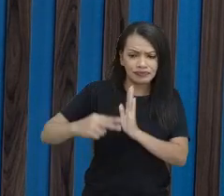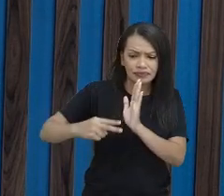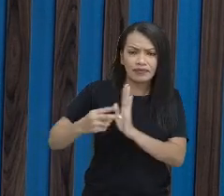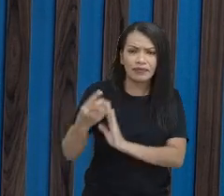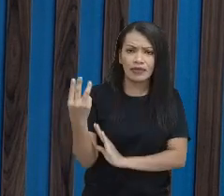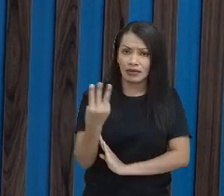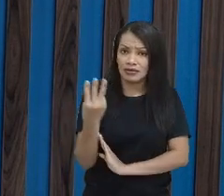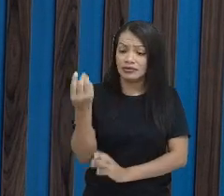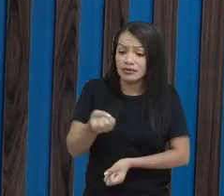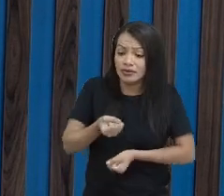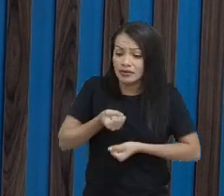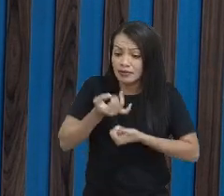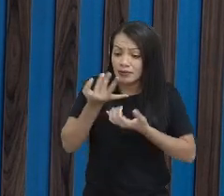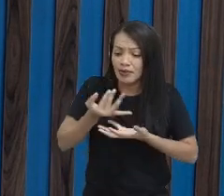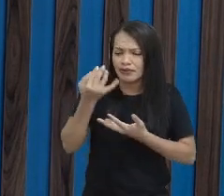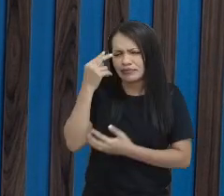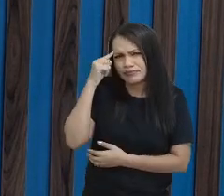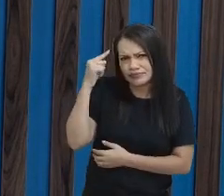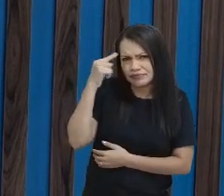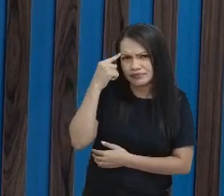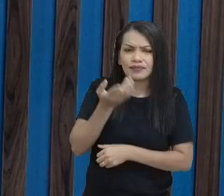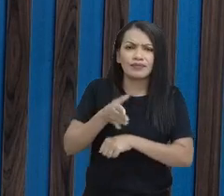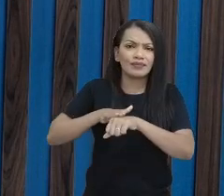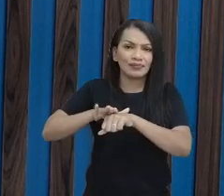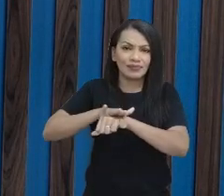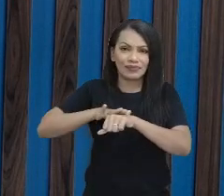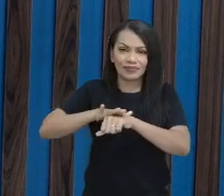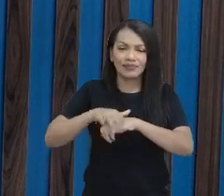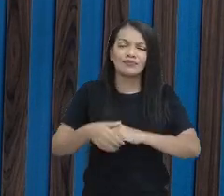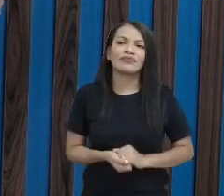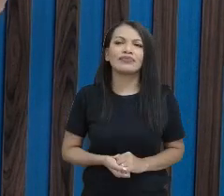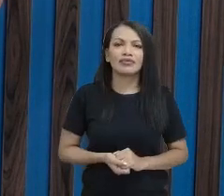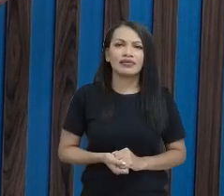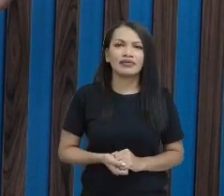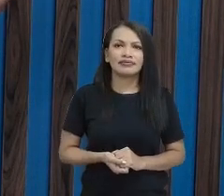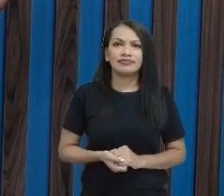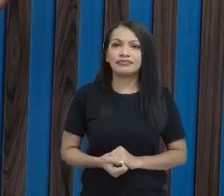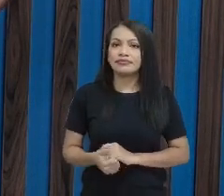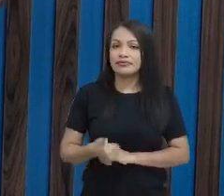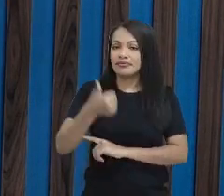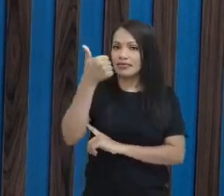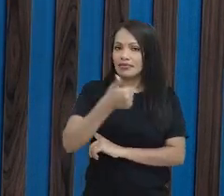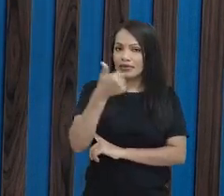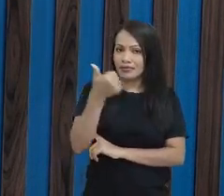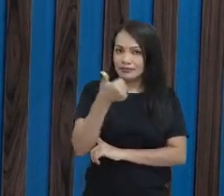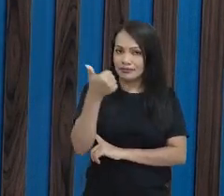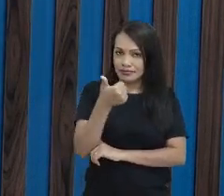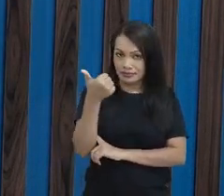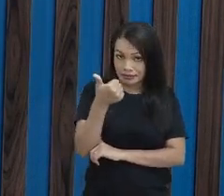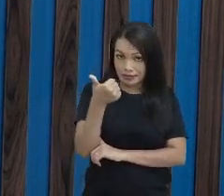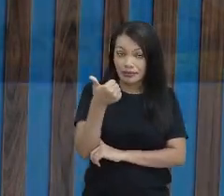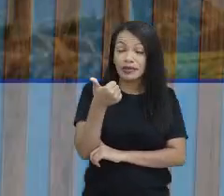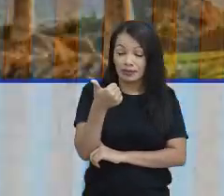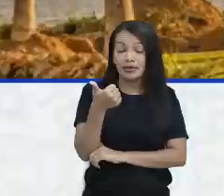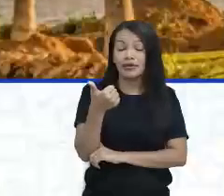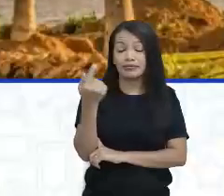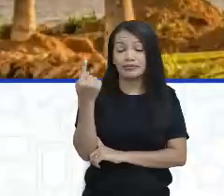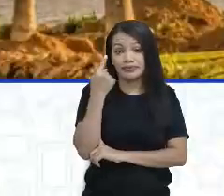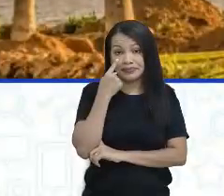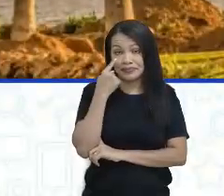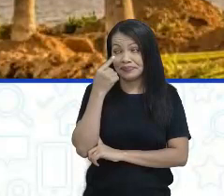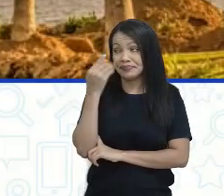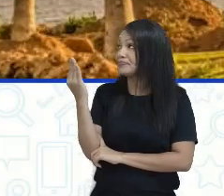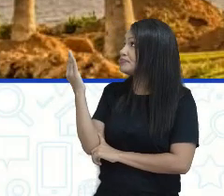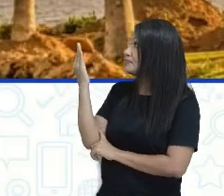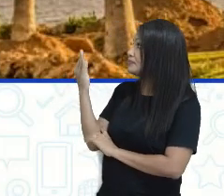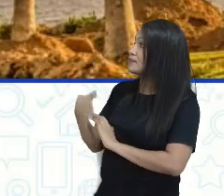pra gente aquecer e ir conversando, tá? Primeiro, e aí eu vou pedir para a gente colocar em tela cheia, a gente